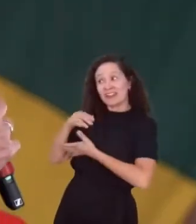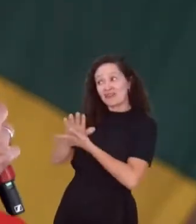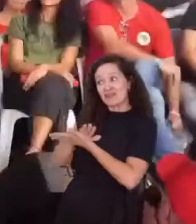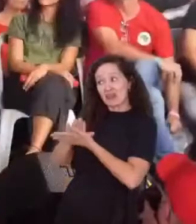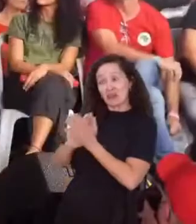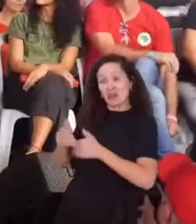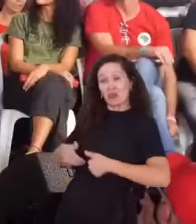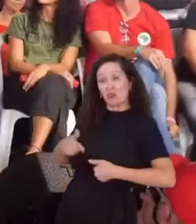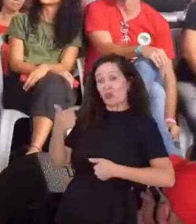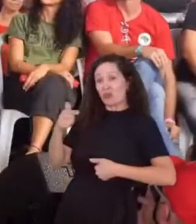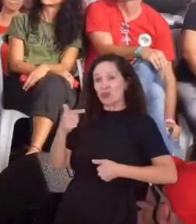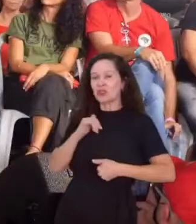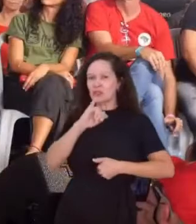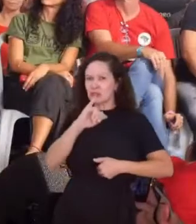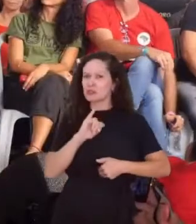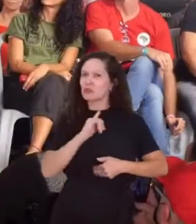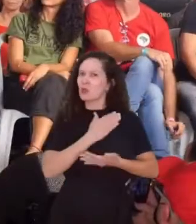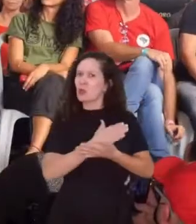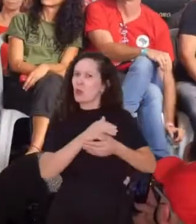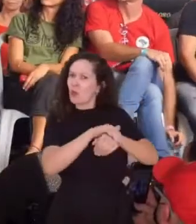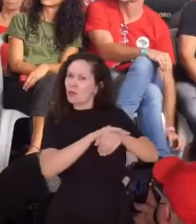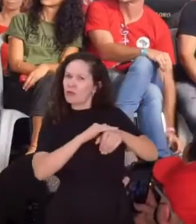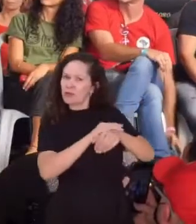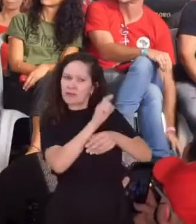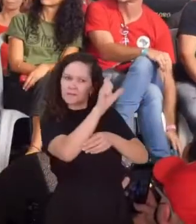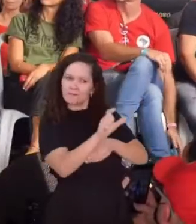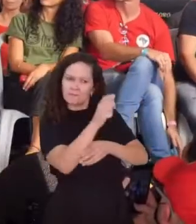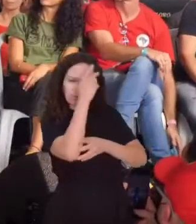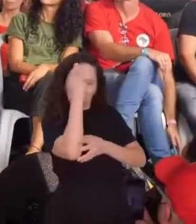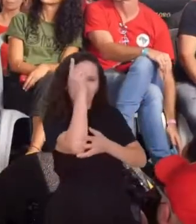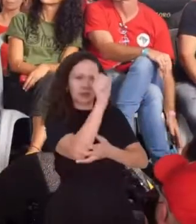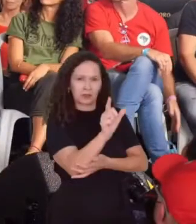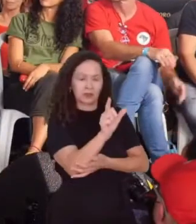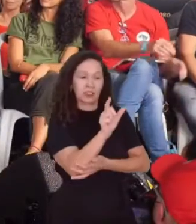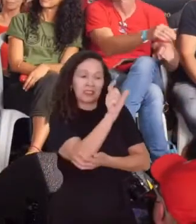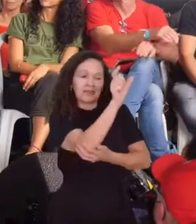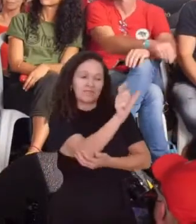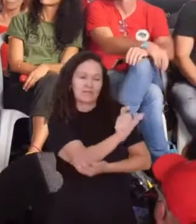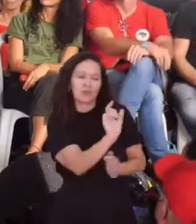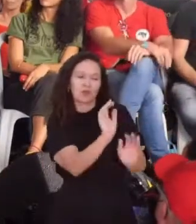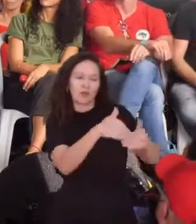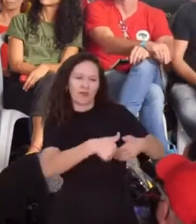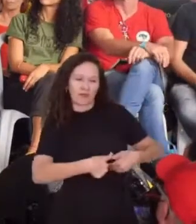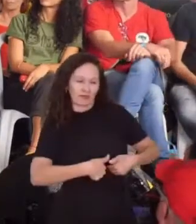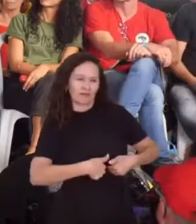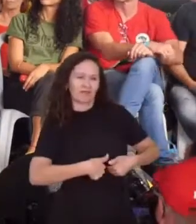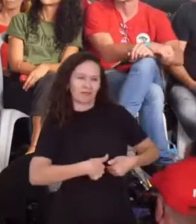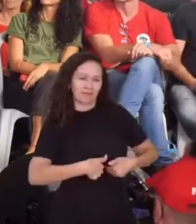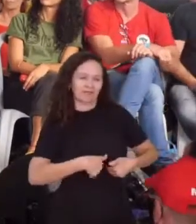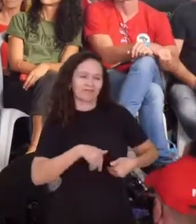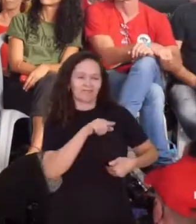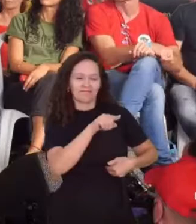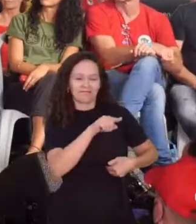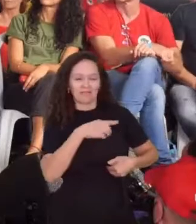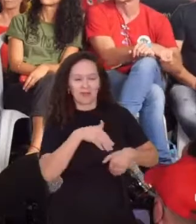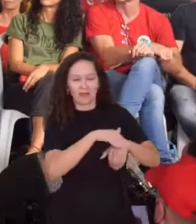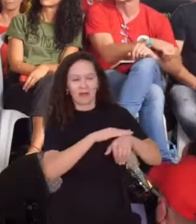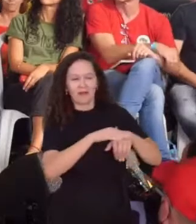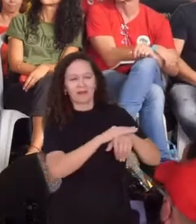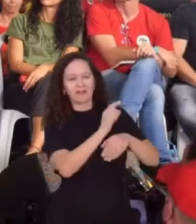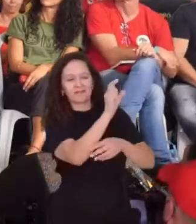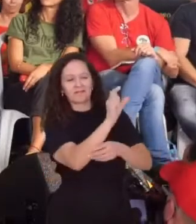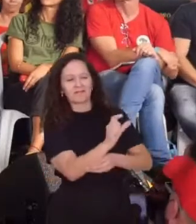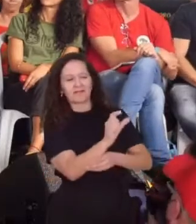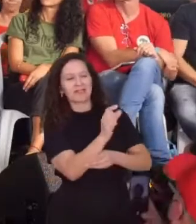estiver conversando com uma pessoa e ela estiver com fome, você está conversando com ela, você não sabe que ela está